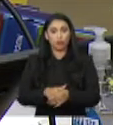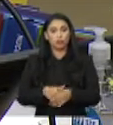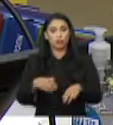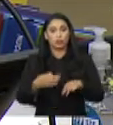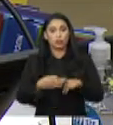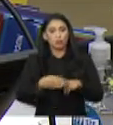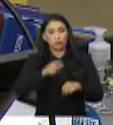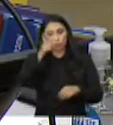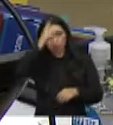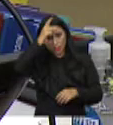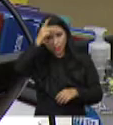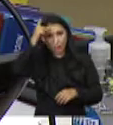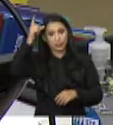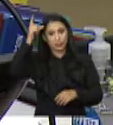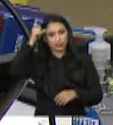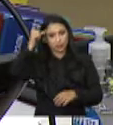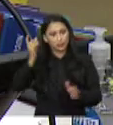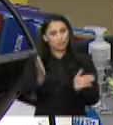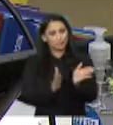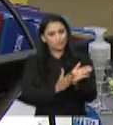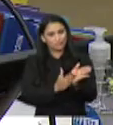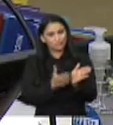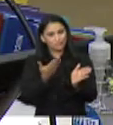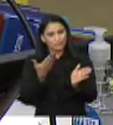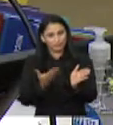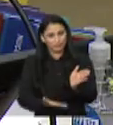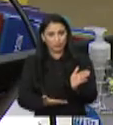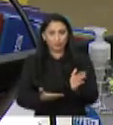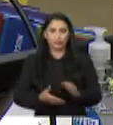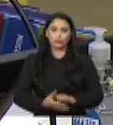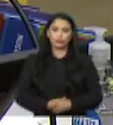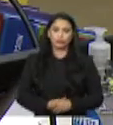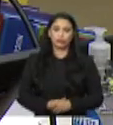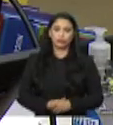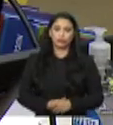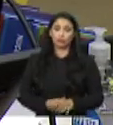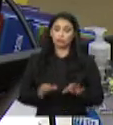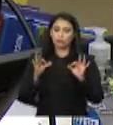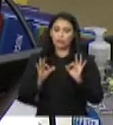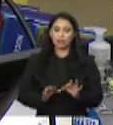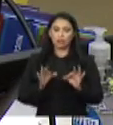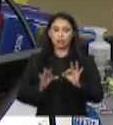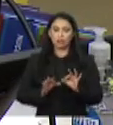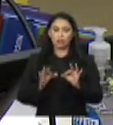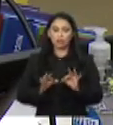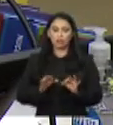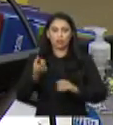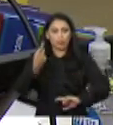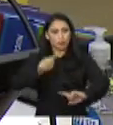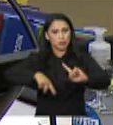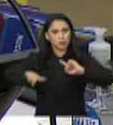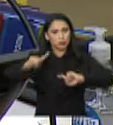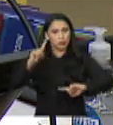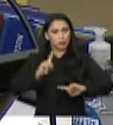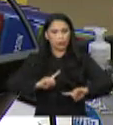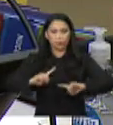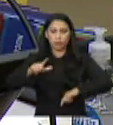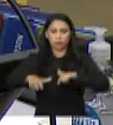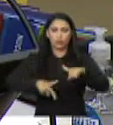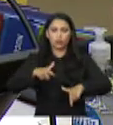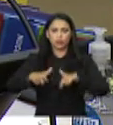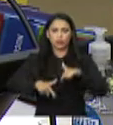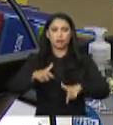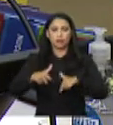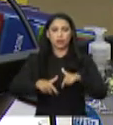azul-marinho camisa branca gravata vivo é muito exitosas na gestão que desenvolveram à